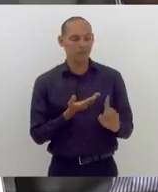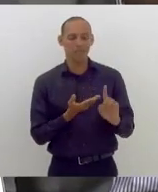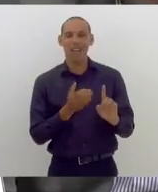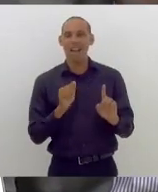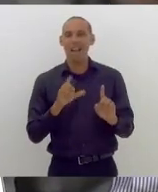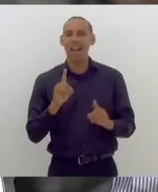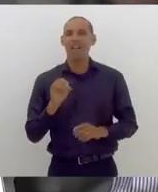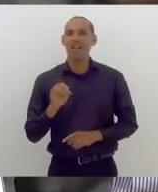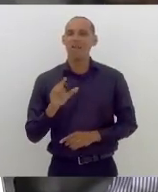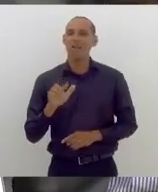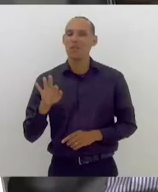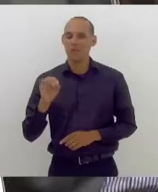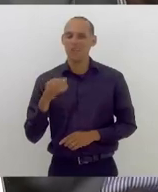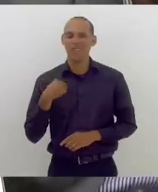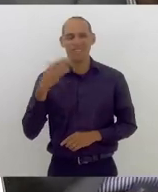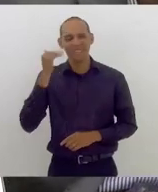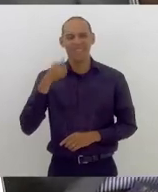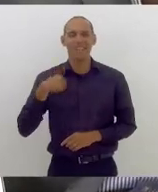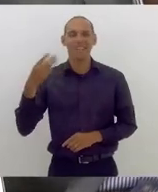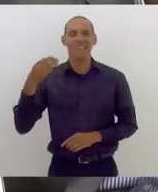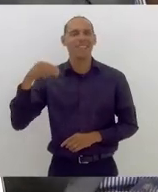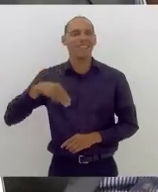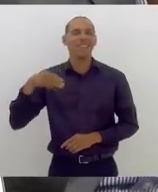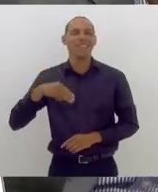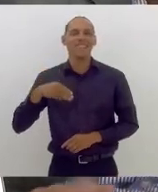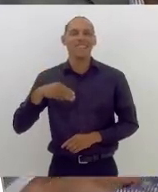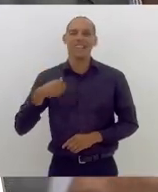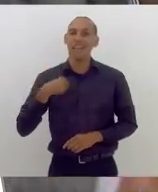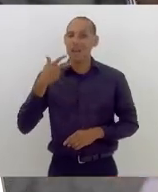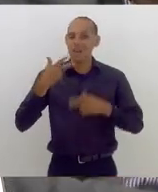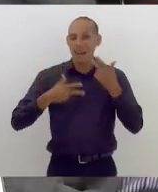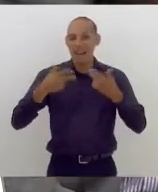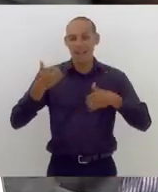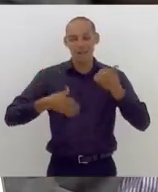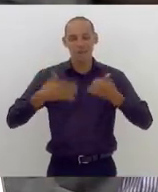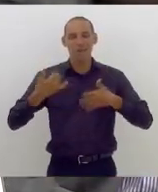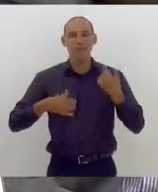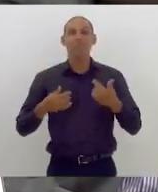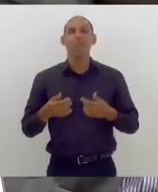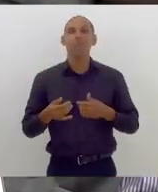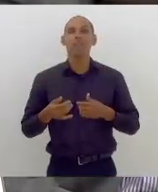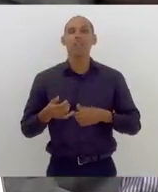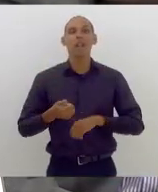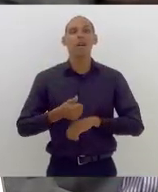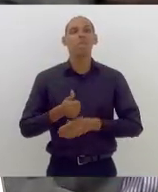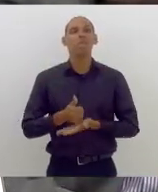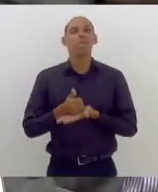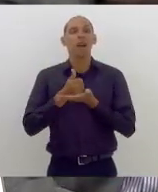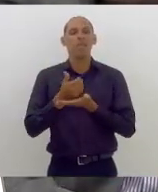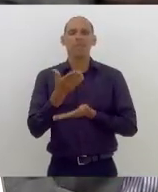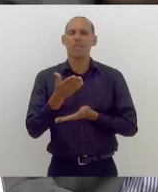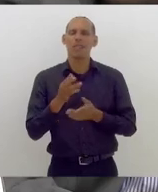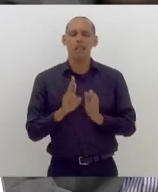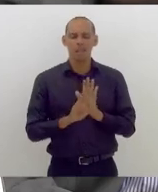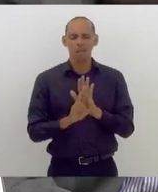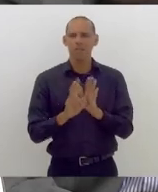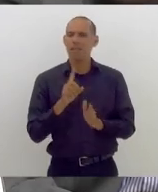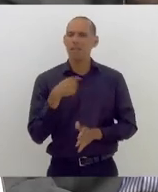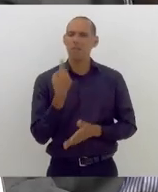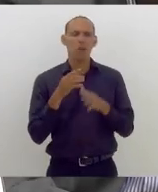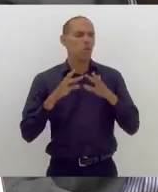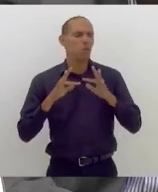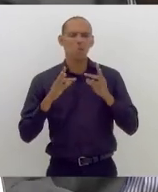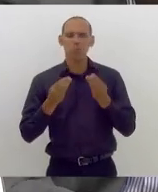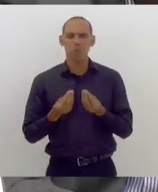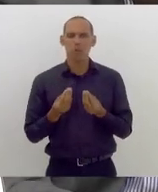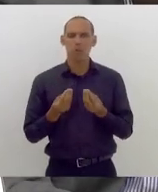durante... Eu sei que eu tenho 3 minutos, mas eu vou fazer a minha fala em cima do que você representa para todos nós.